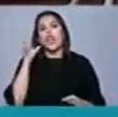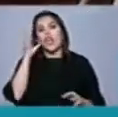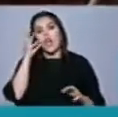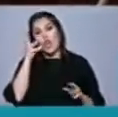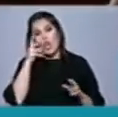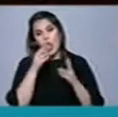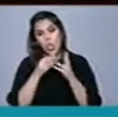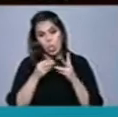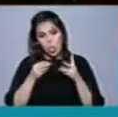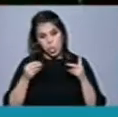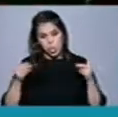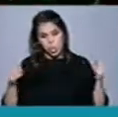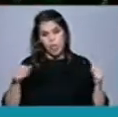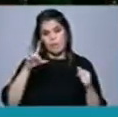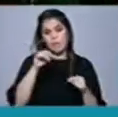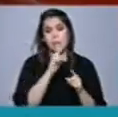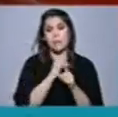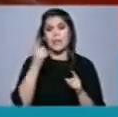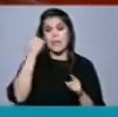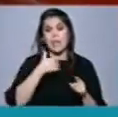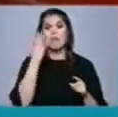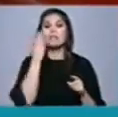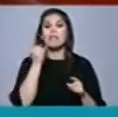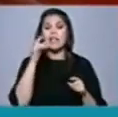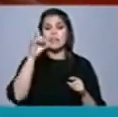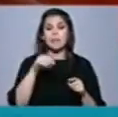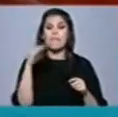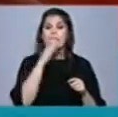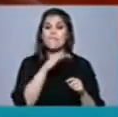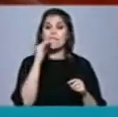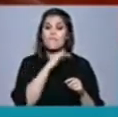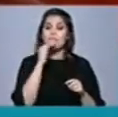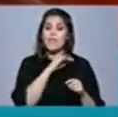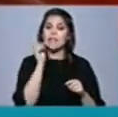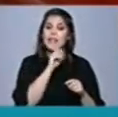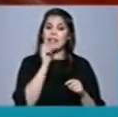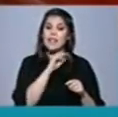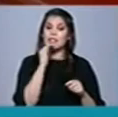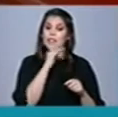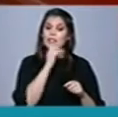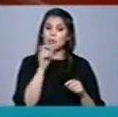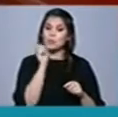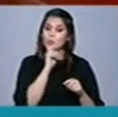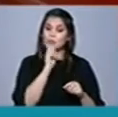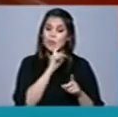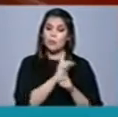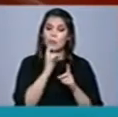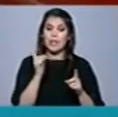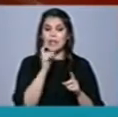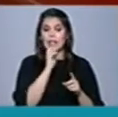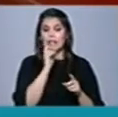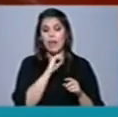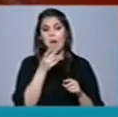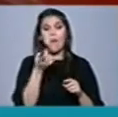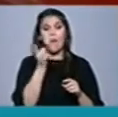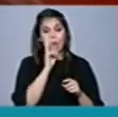vá evaporando da massa. Estou a tentar também arrefecer a massa o mais rápido possível. E com certeza vamos fazer aqui uma batistice. Em